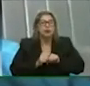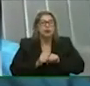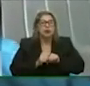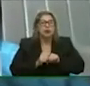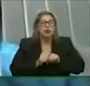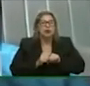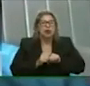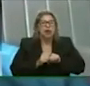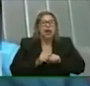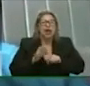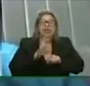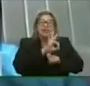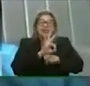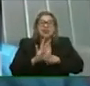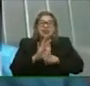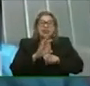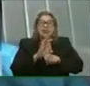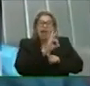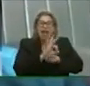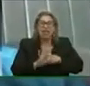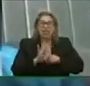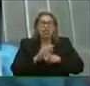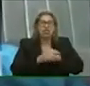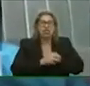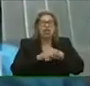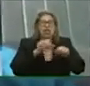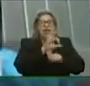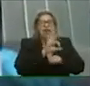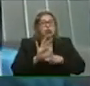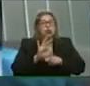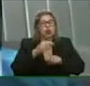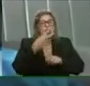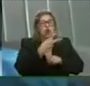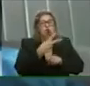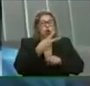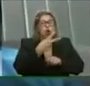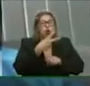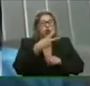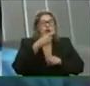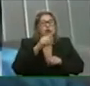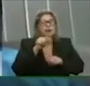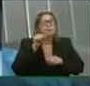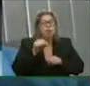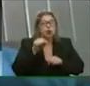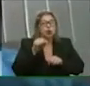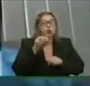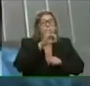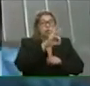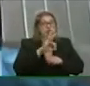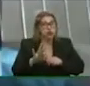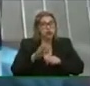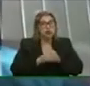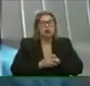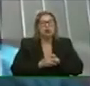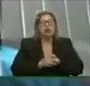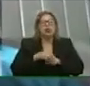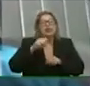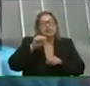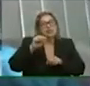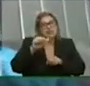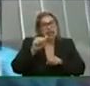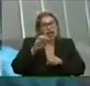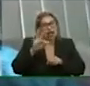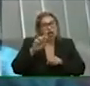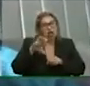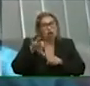a taxa de correção da nossa dívida e reduziu em 2 pontos percentuais a dívida. Disse o Sartori quando assinou. Com